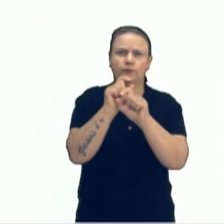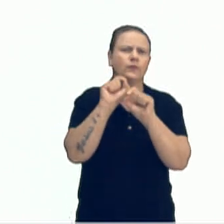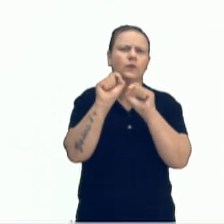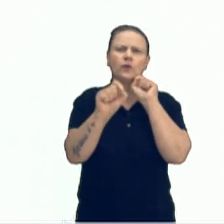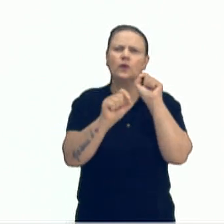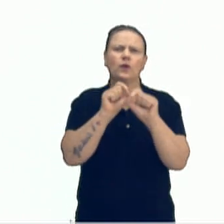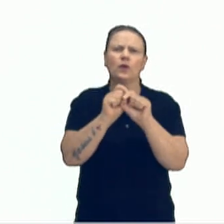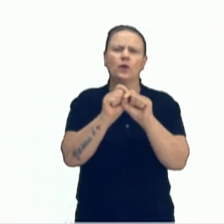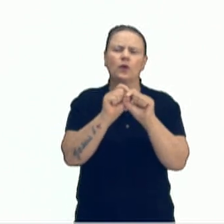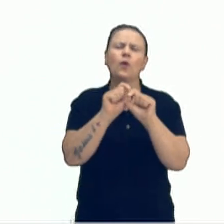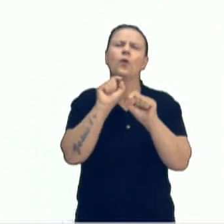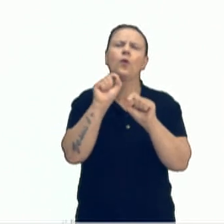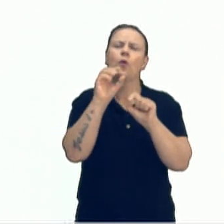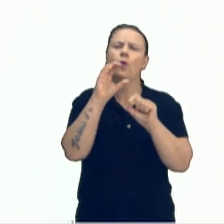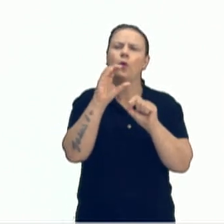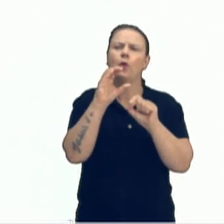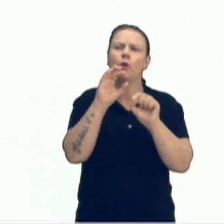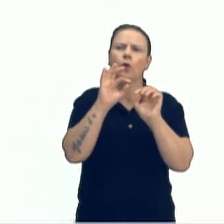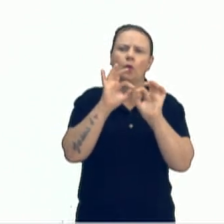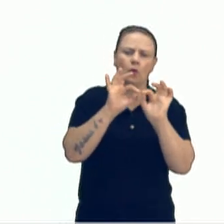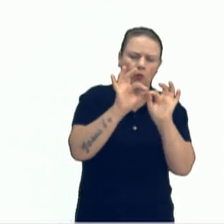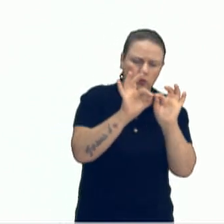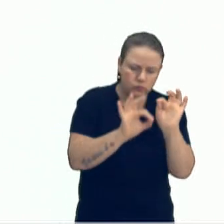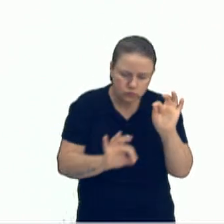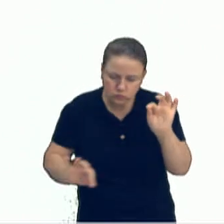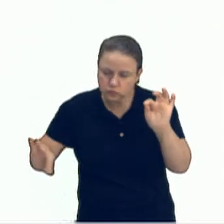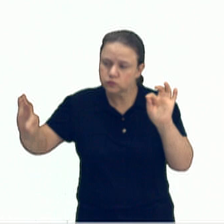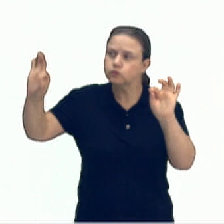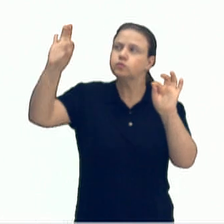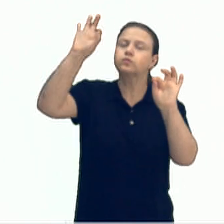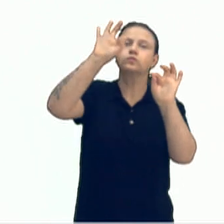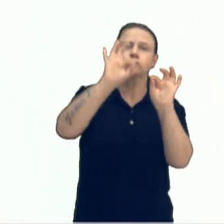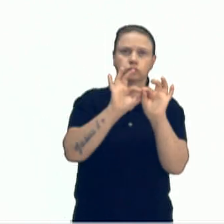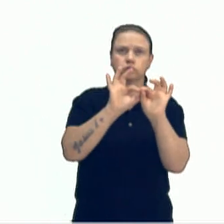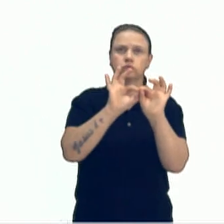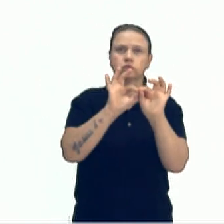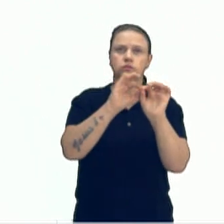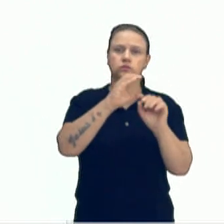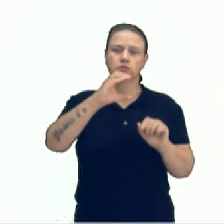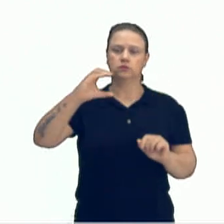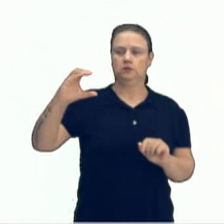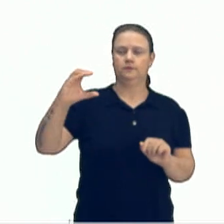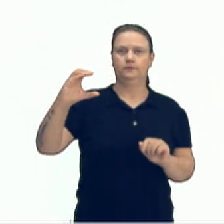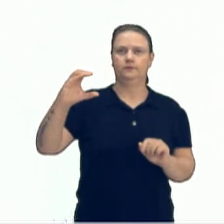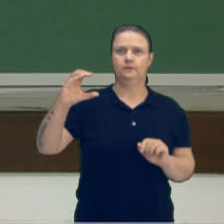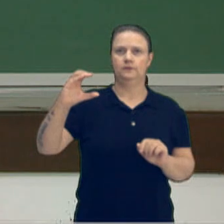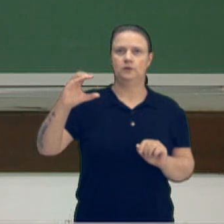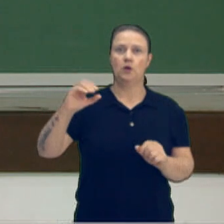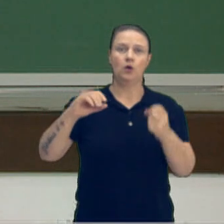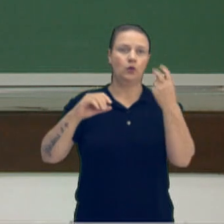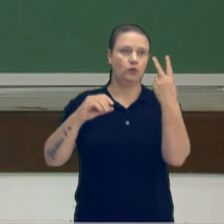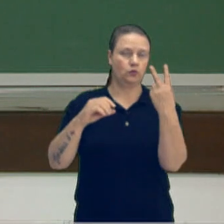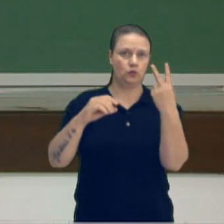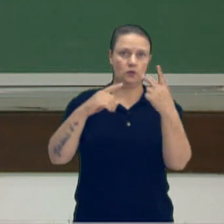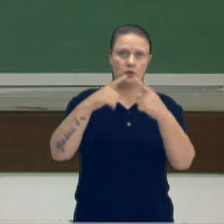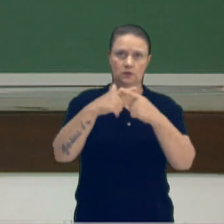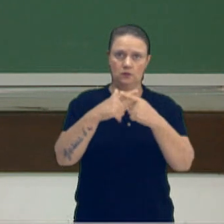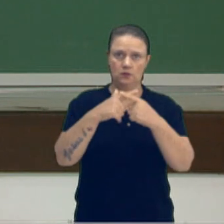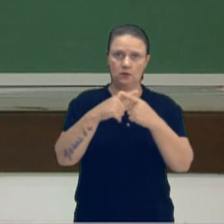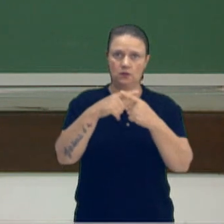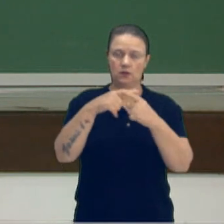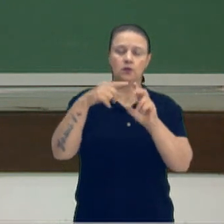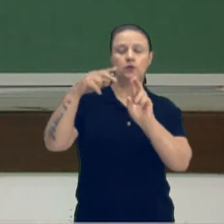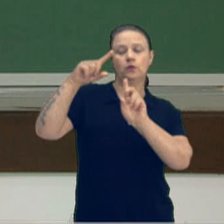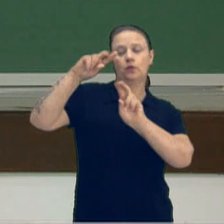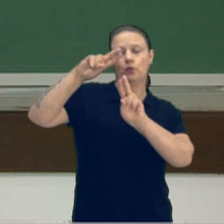o que era o comprimento, né? É a parte que a gente vai calcular com 2 vezes o π vezes a medida do raio,